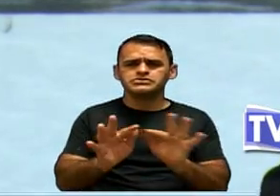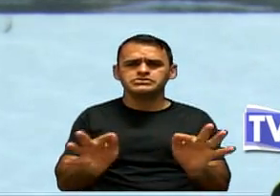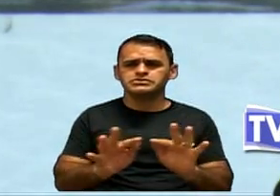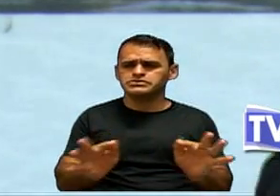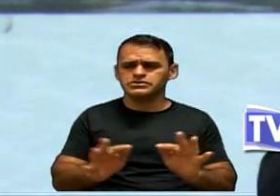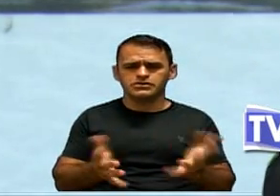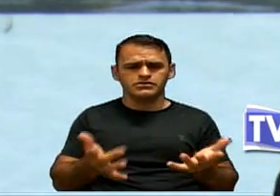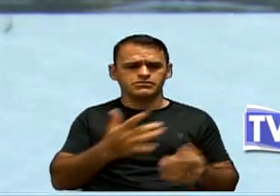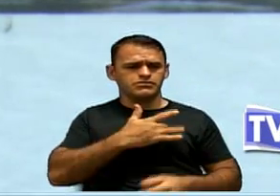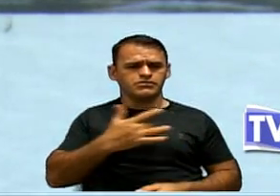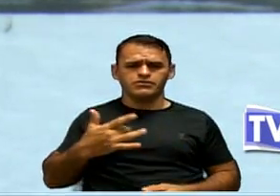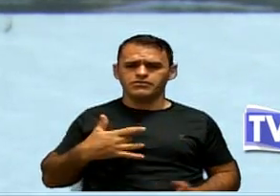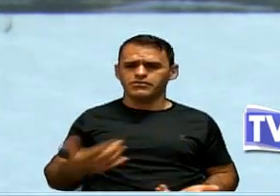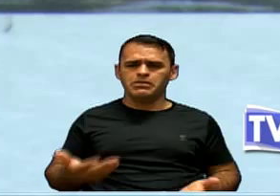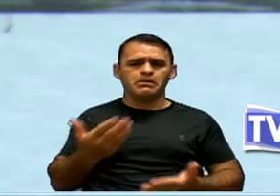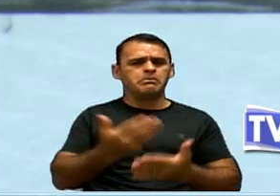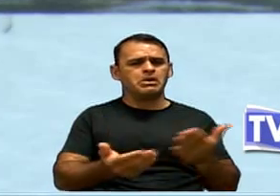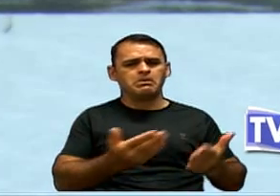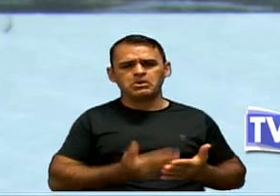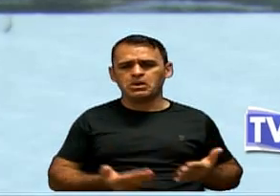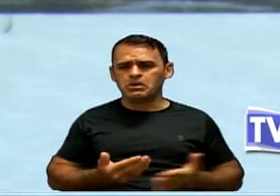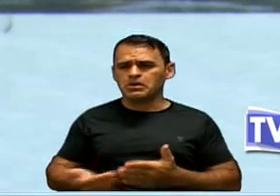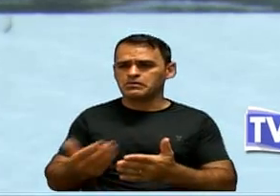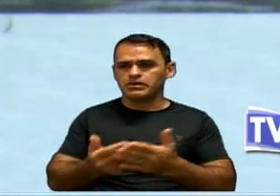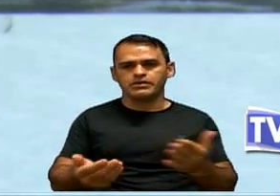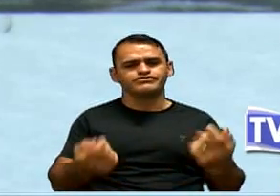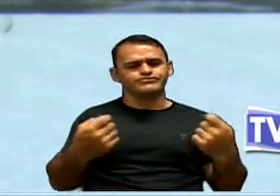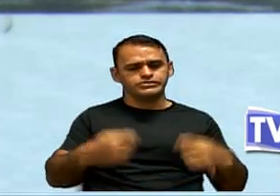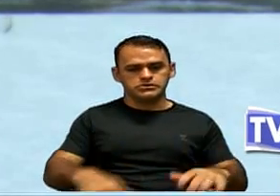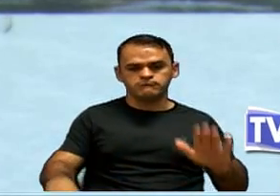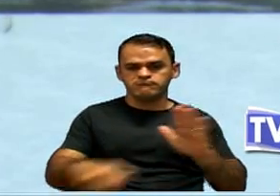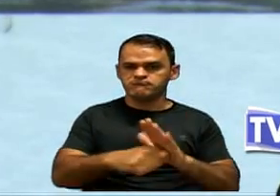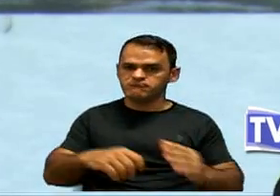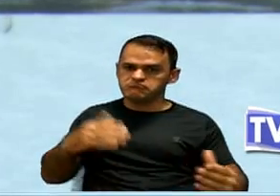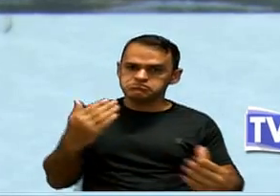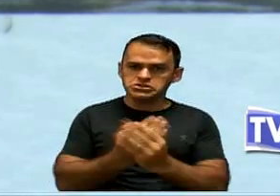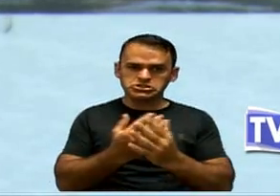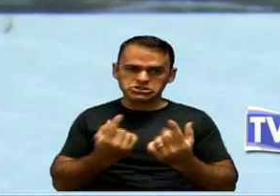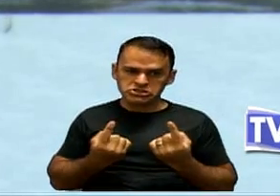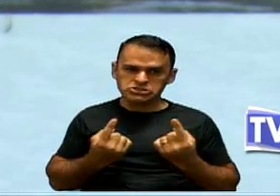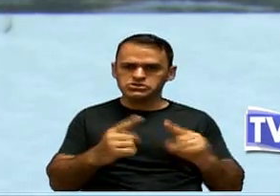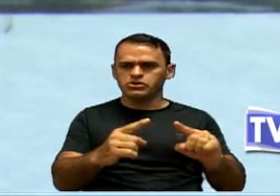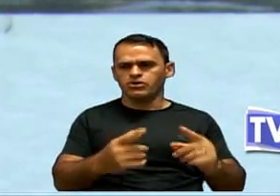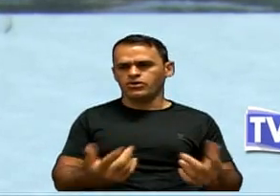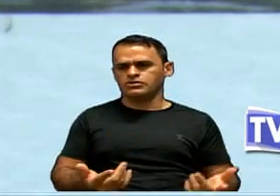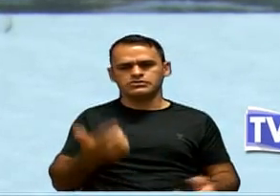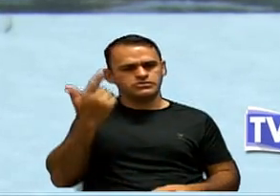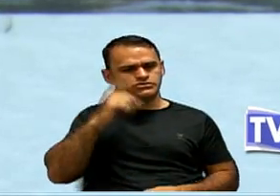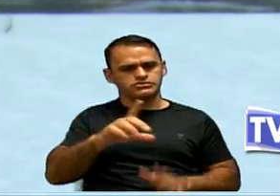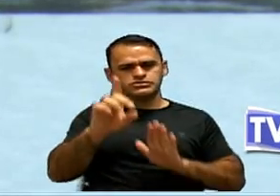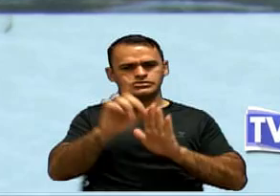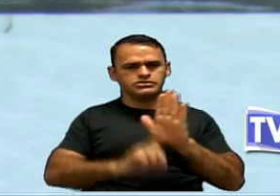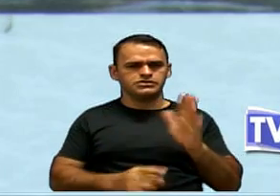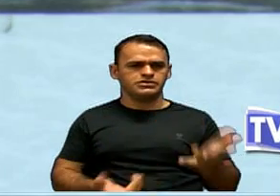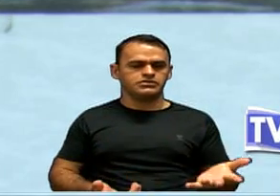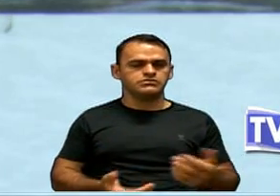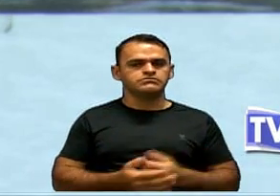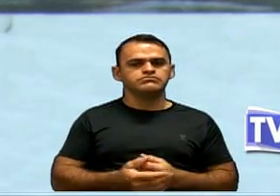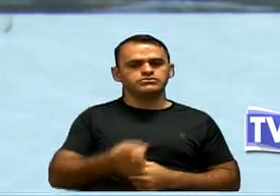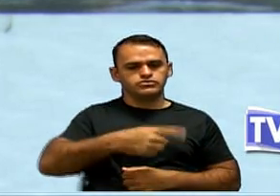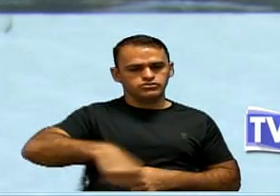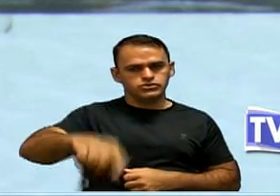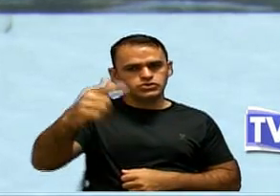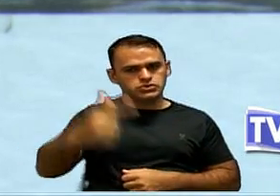área da saúde, acaba tendo que ser, através da justiça, brigar para que ele consiga ter o seu direito atendido. Nós vamos fazer esse